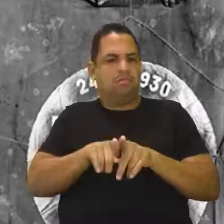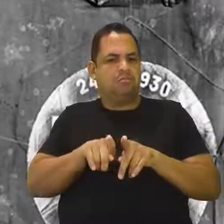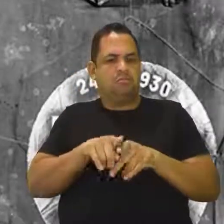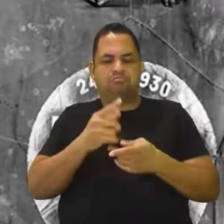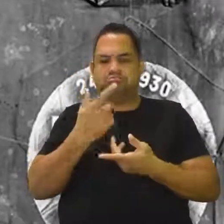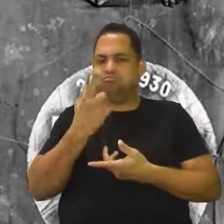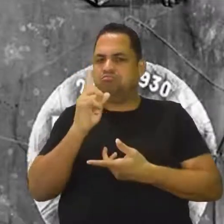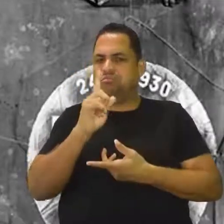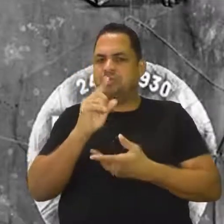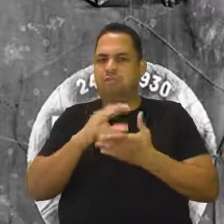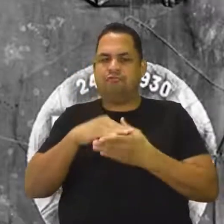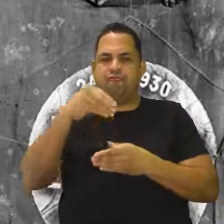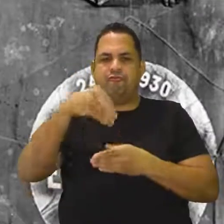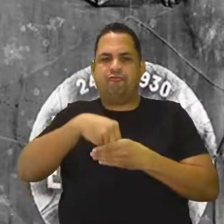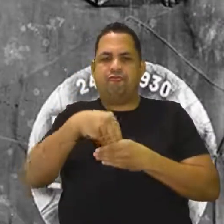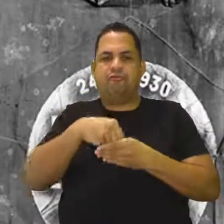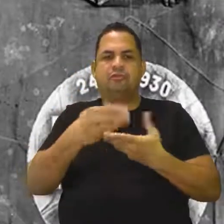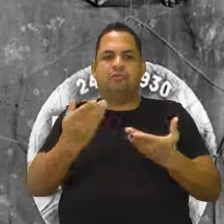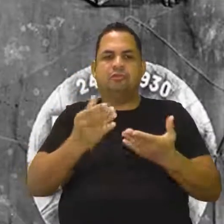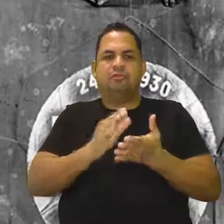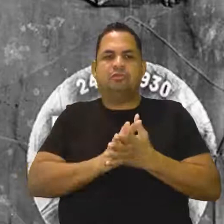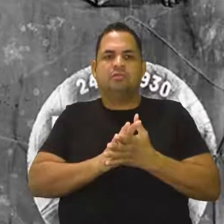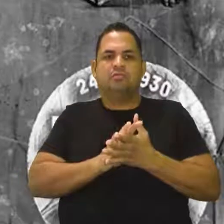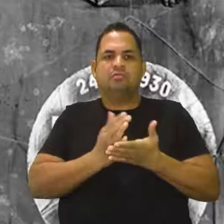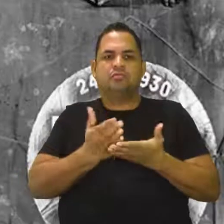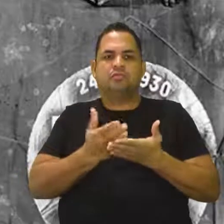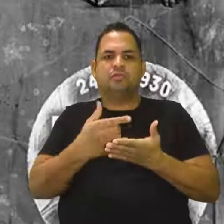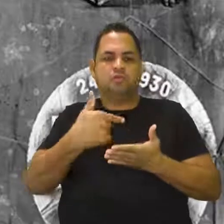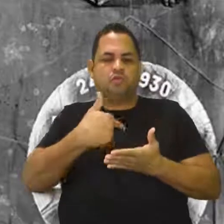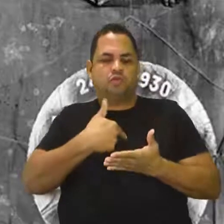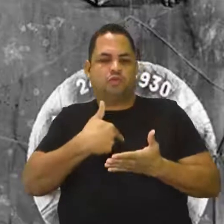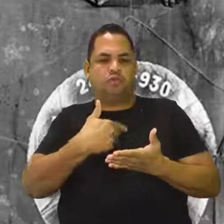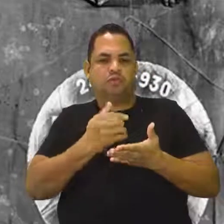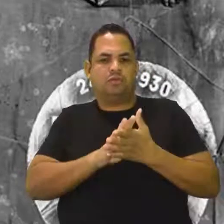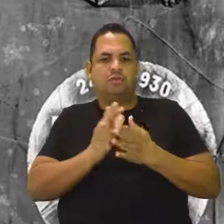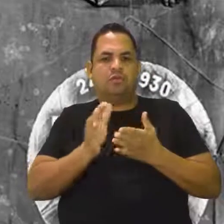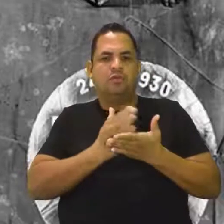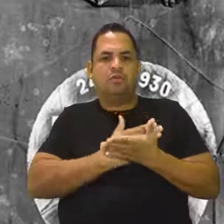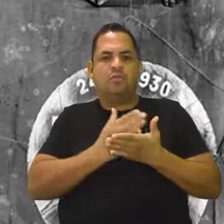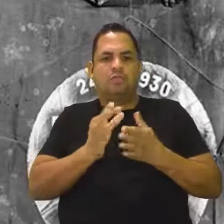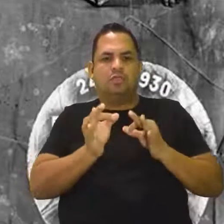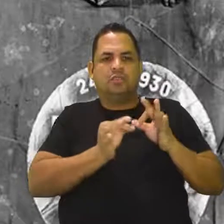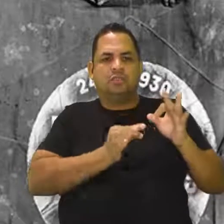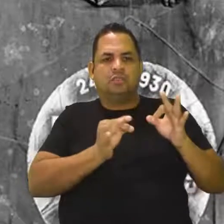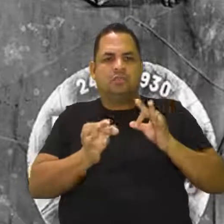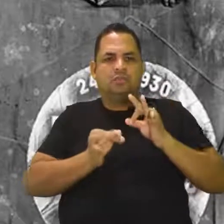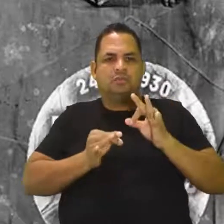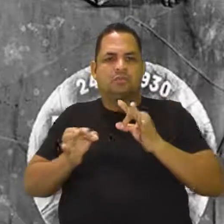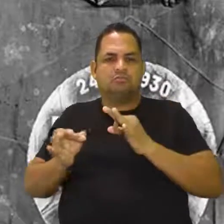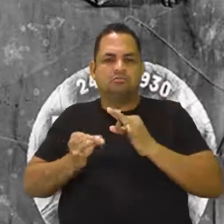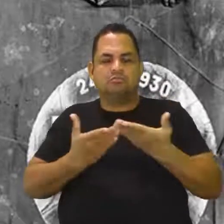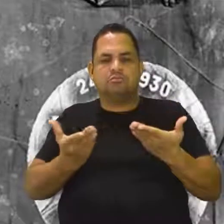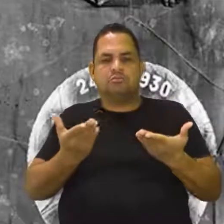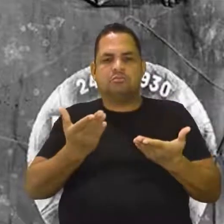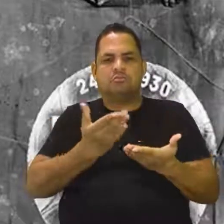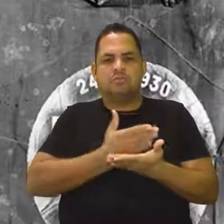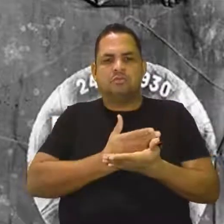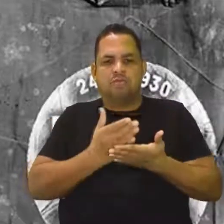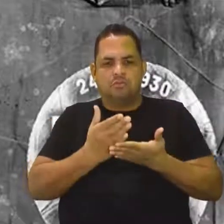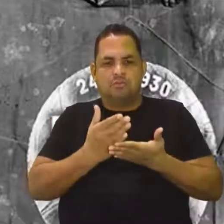organizar, juntamente com seus correligionários partidários, eles vão começar a se organizar.